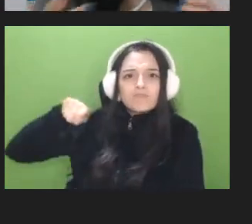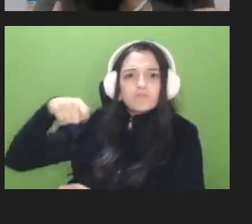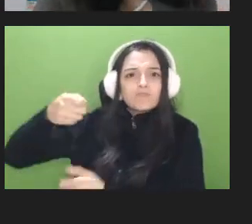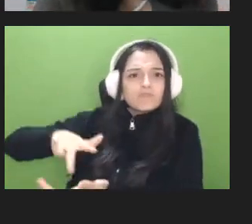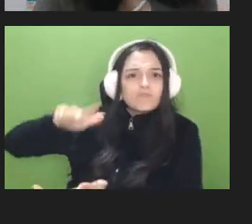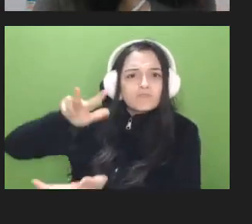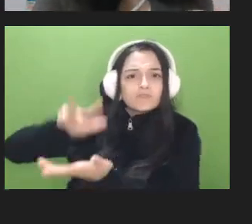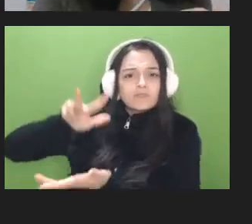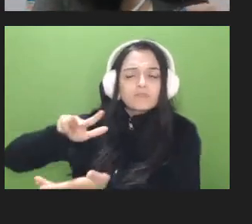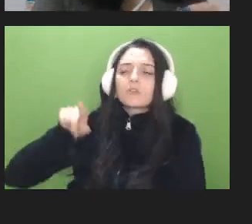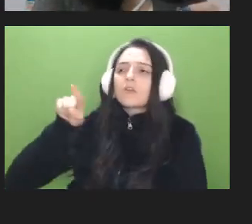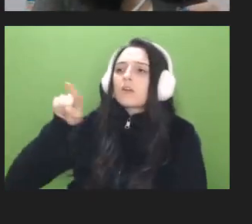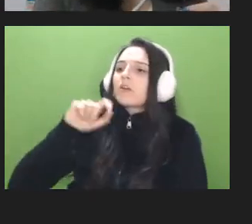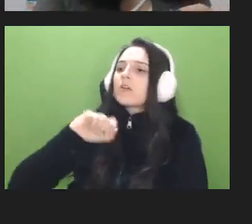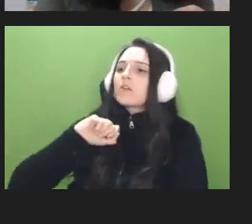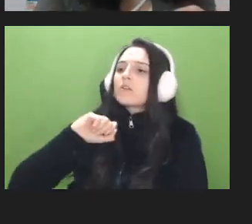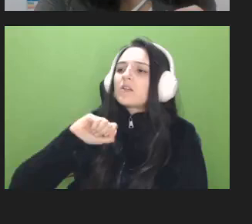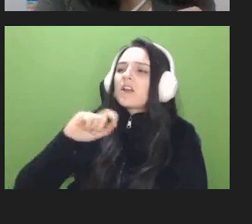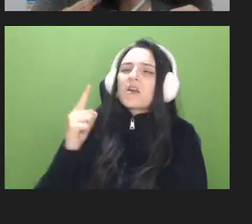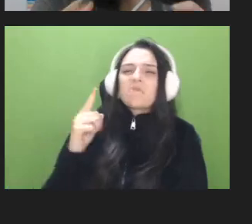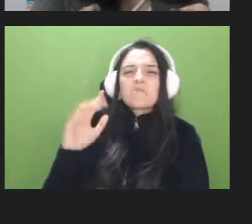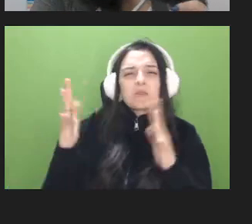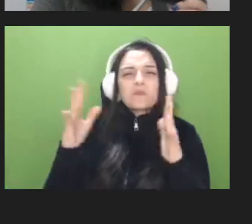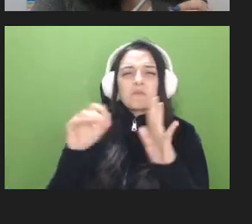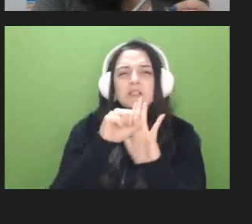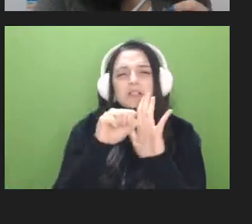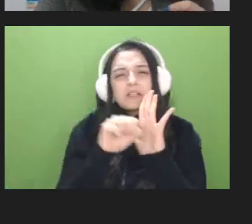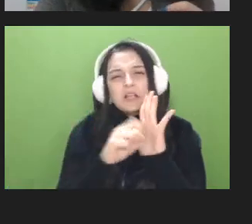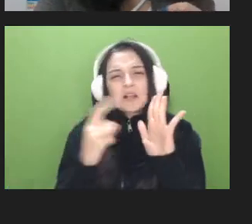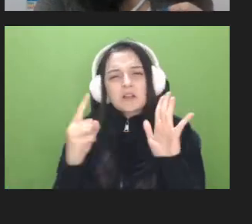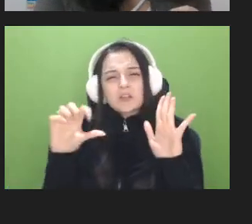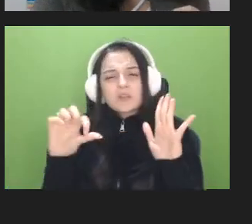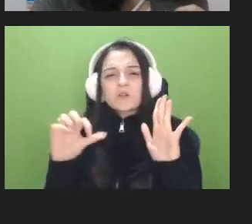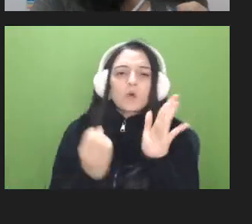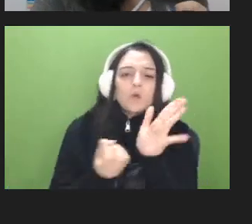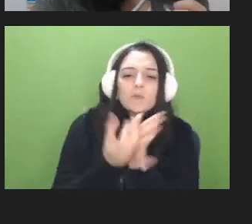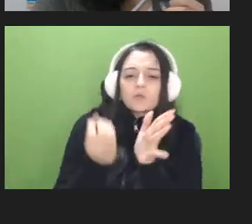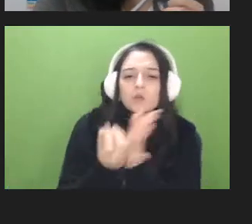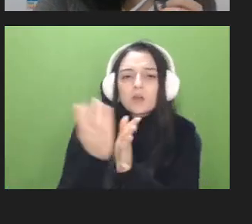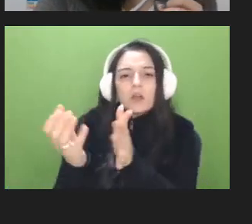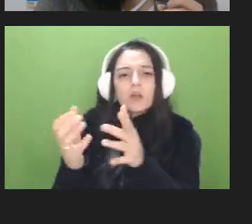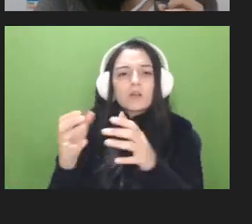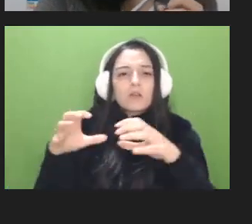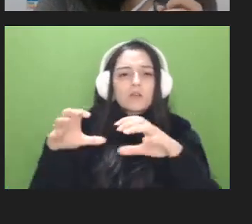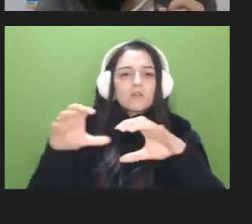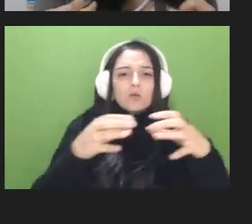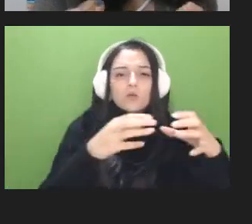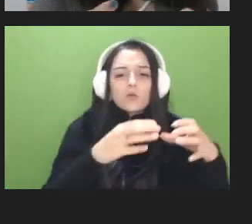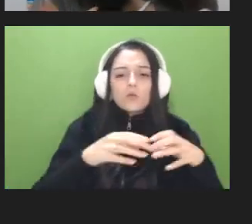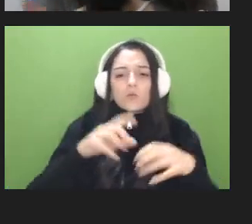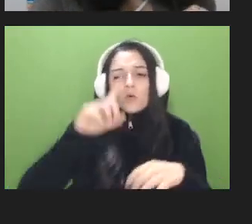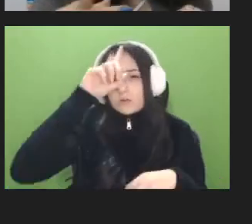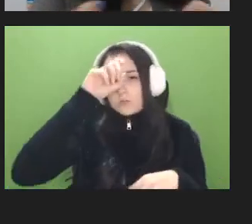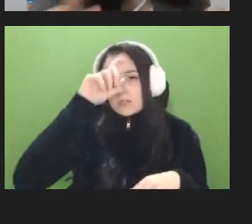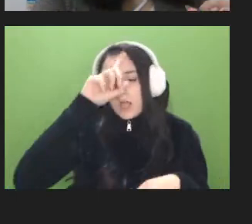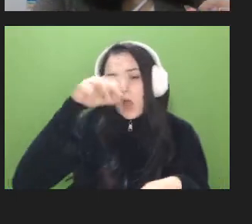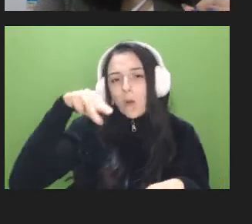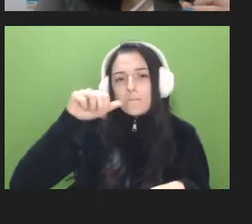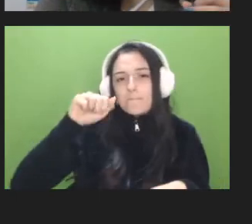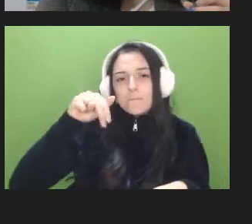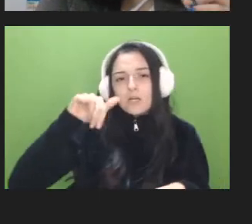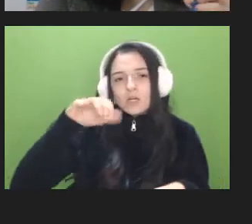ser pensados os primeiros manicômios, começaram a ser instituídos, né, e esse olhar científico ele começou a